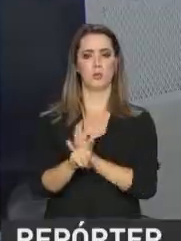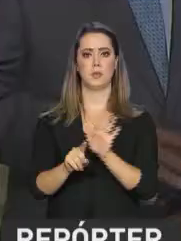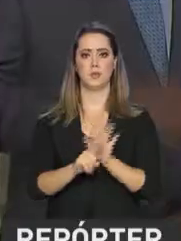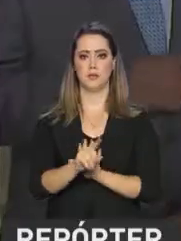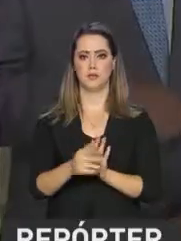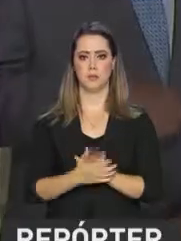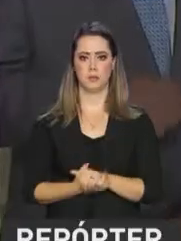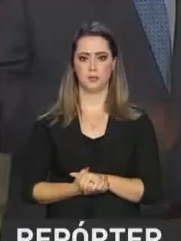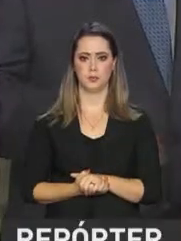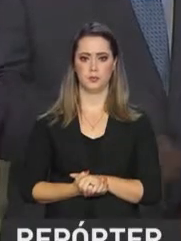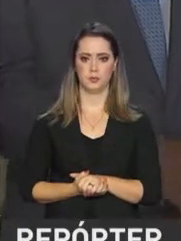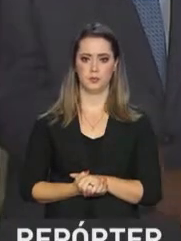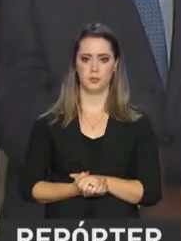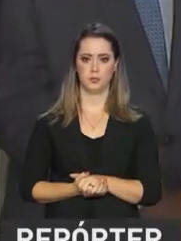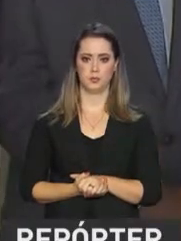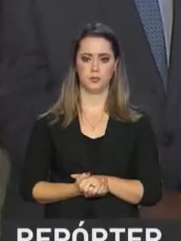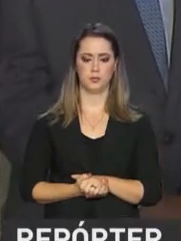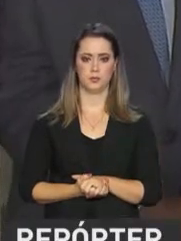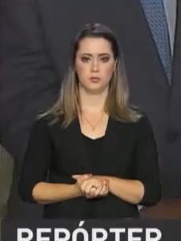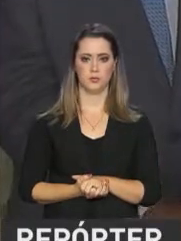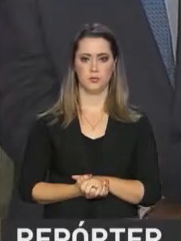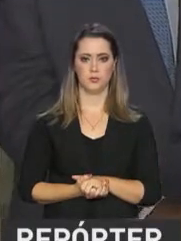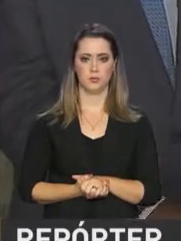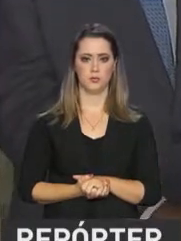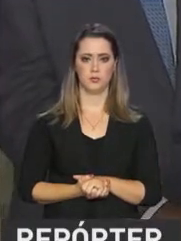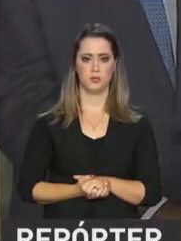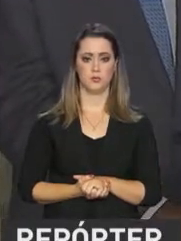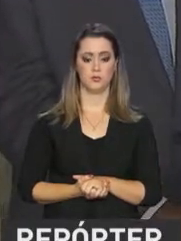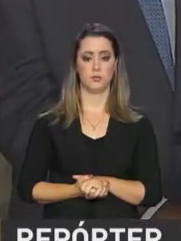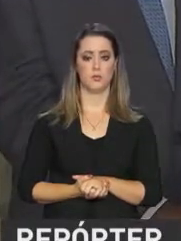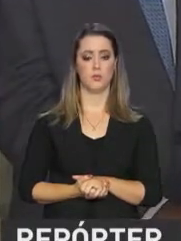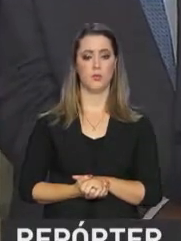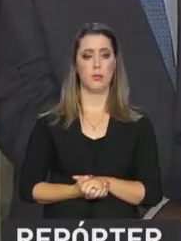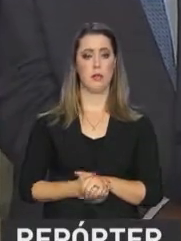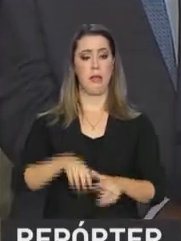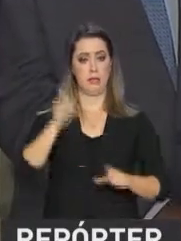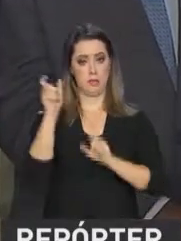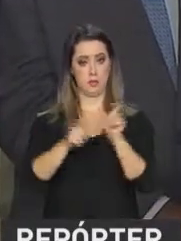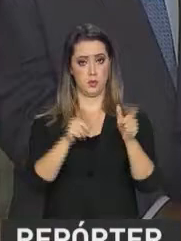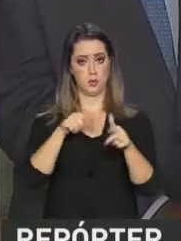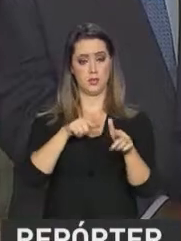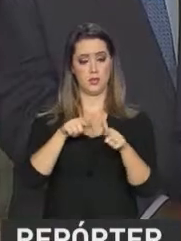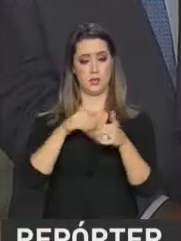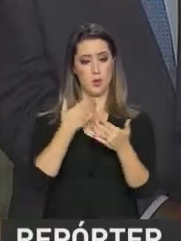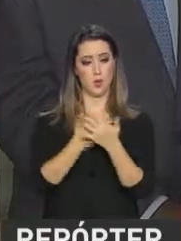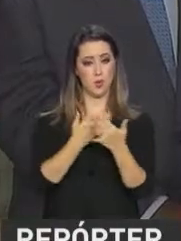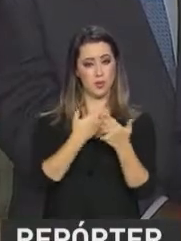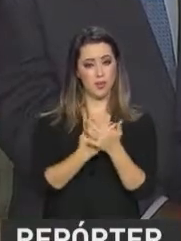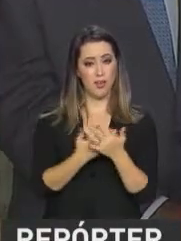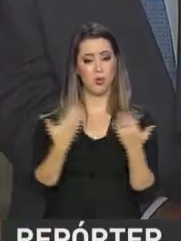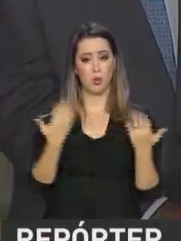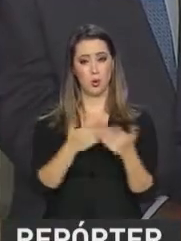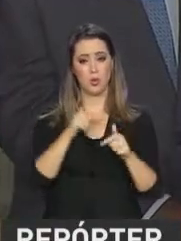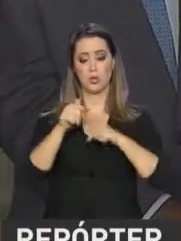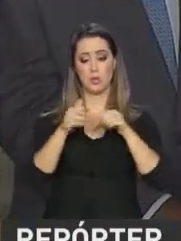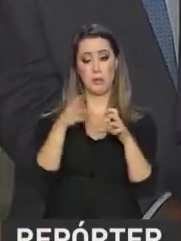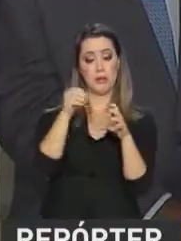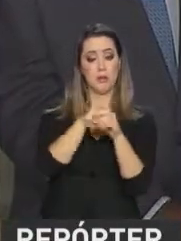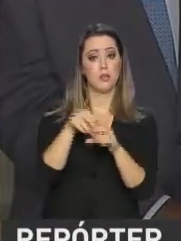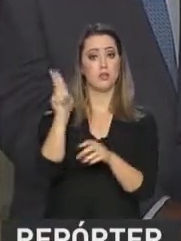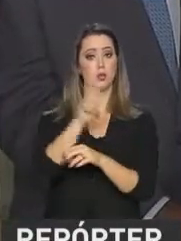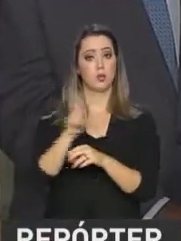ea maioria dos de quem está produzindo ciência na universidade pública é o que nós chamamos